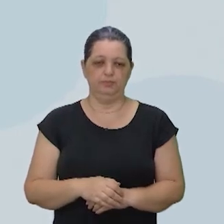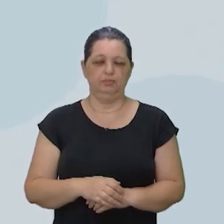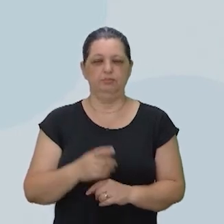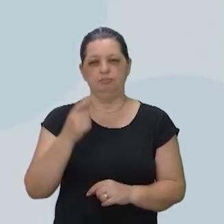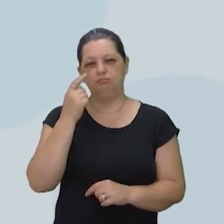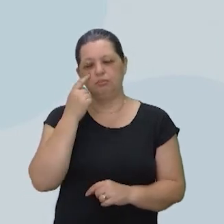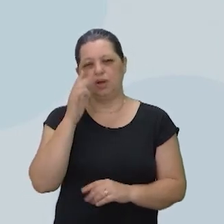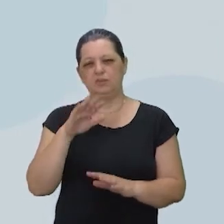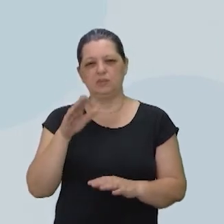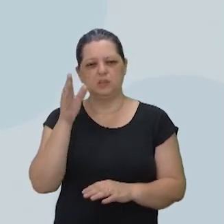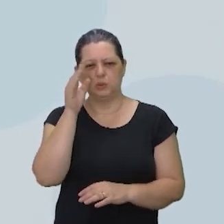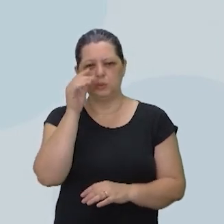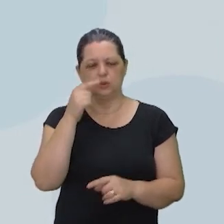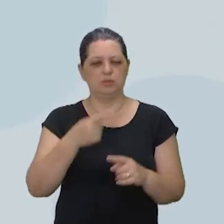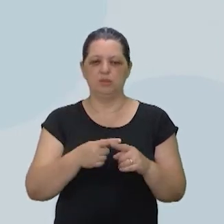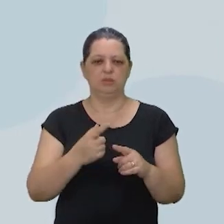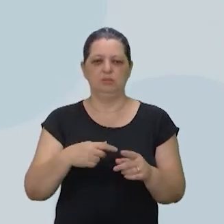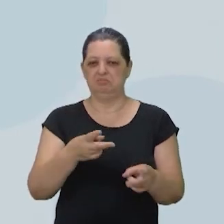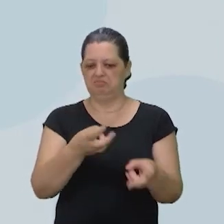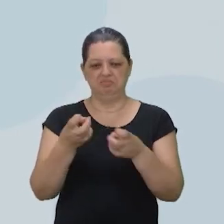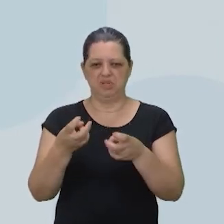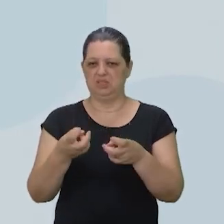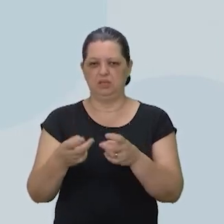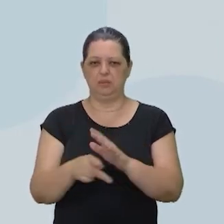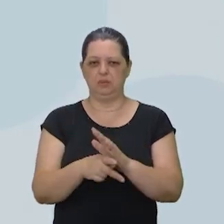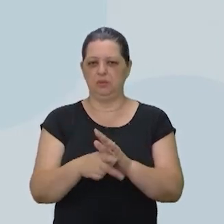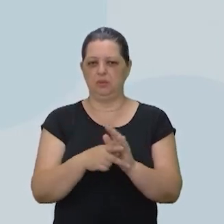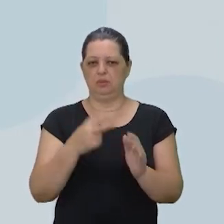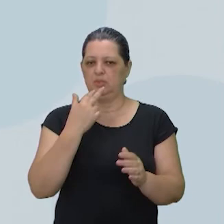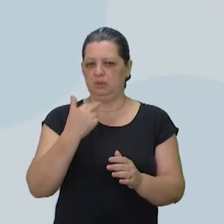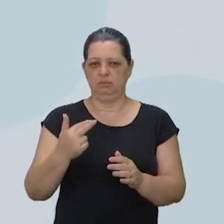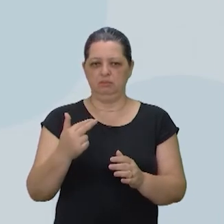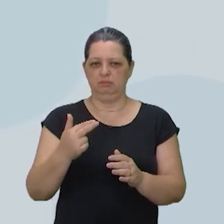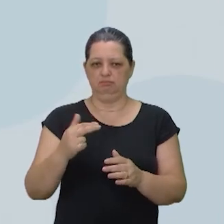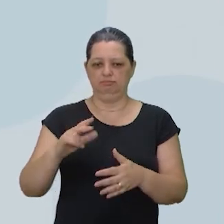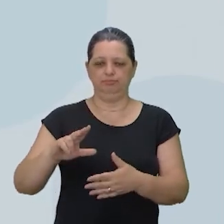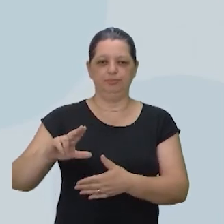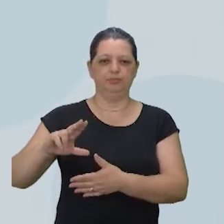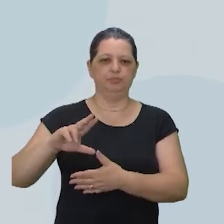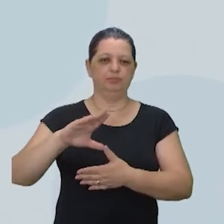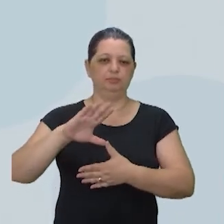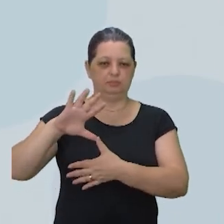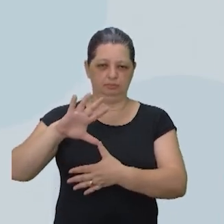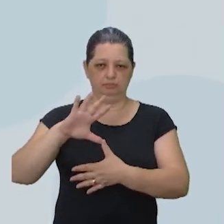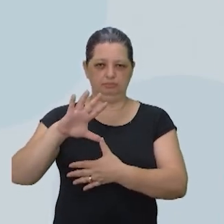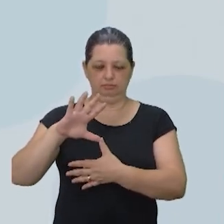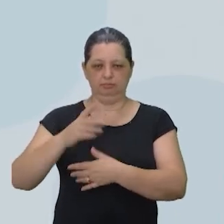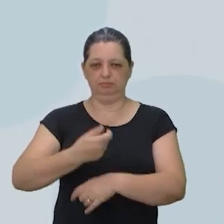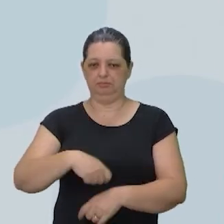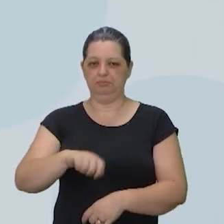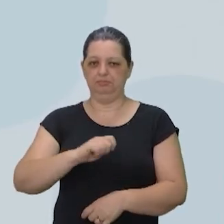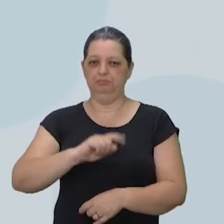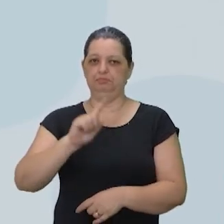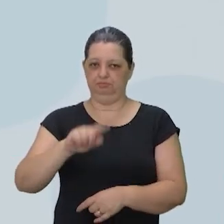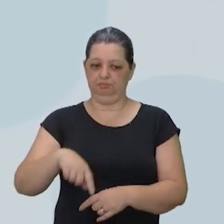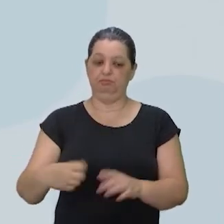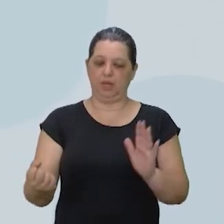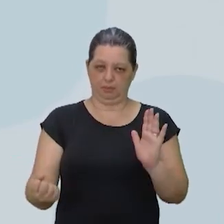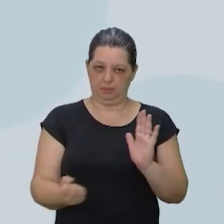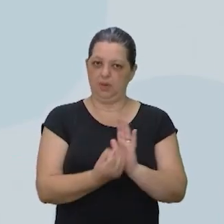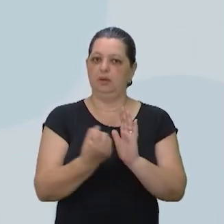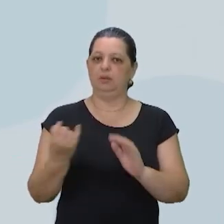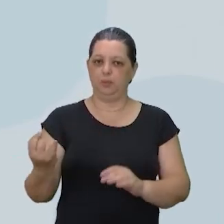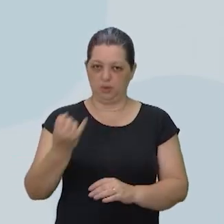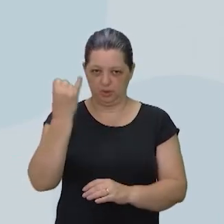curioso isso porque muitas vezes a gente não nota essas diferenças linguísticas na América Espanhola, mas para eles isso aí é extremamente marcante. É muito